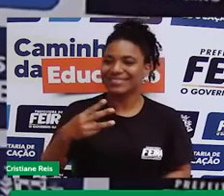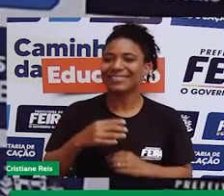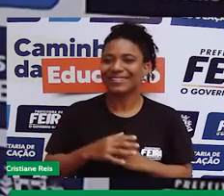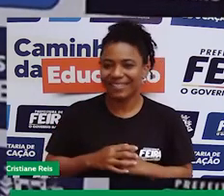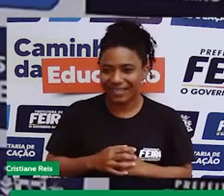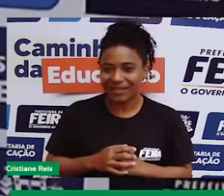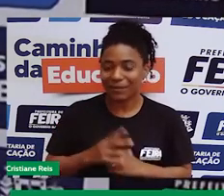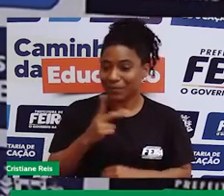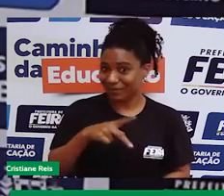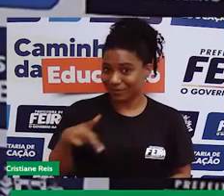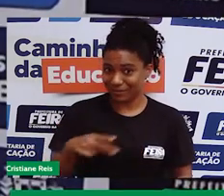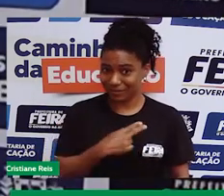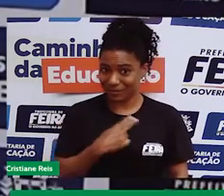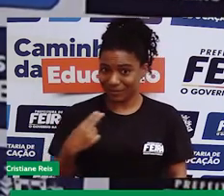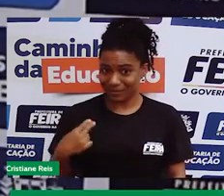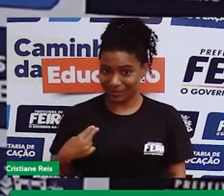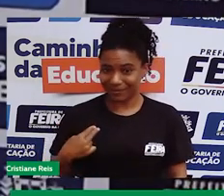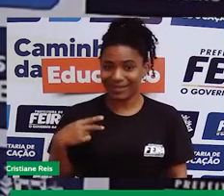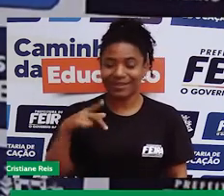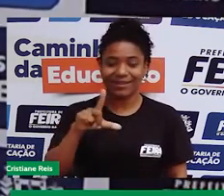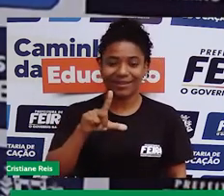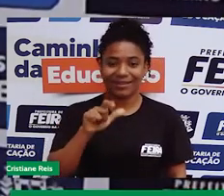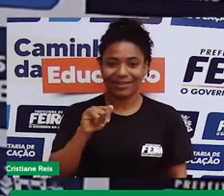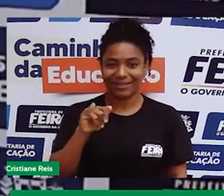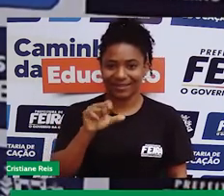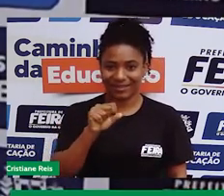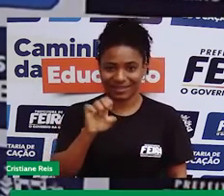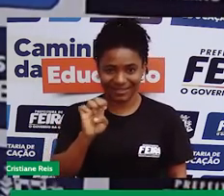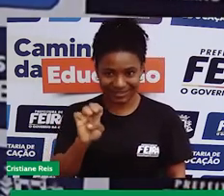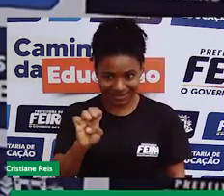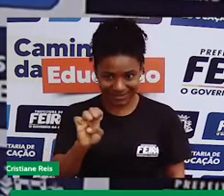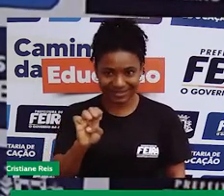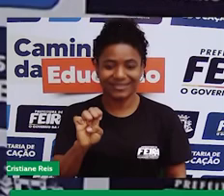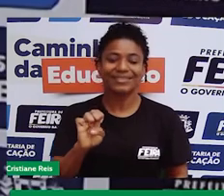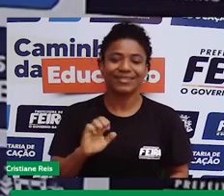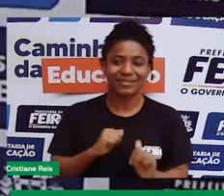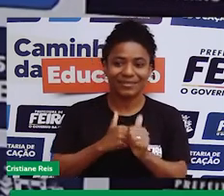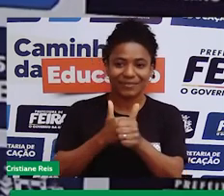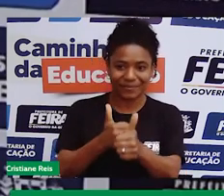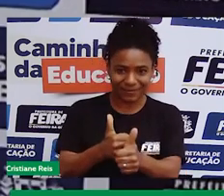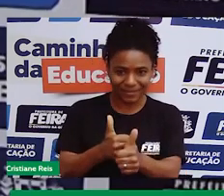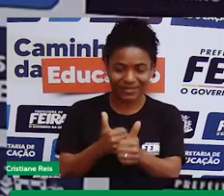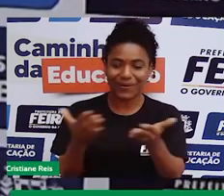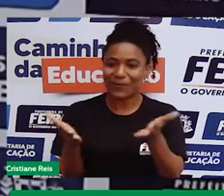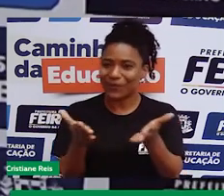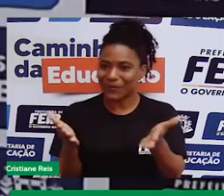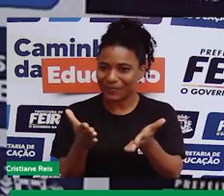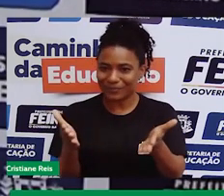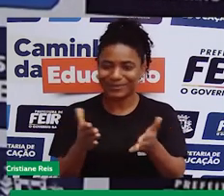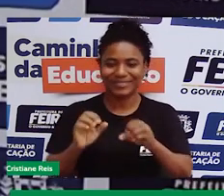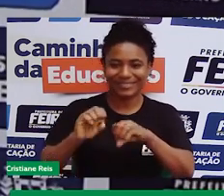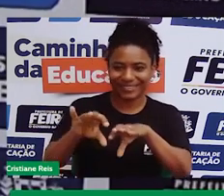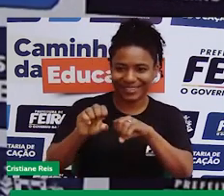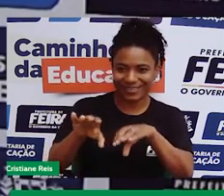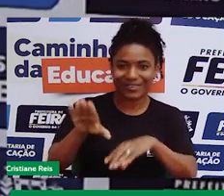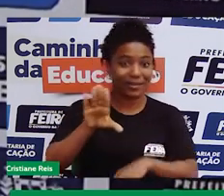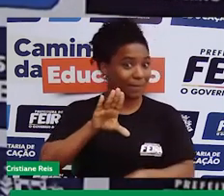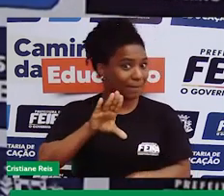Layse eu vou acompanhar vocês aqui nas disciplinas de português matemática